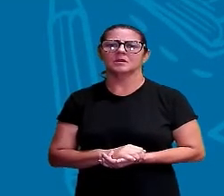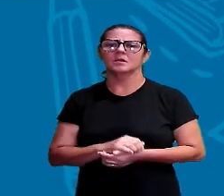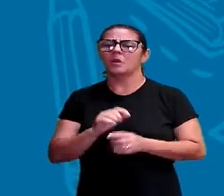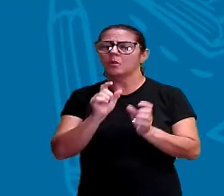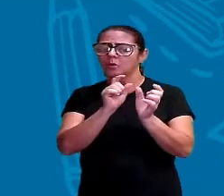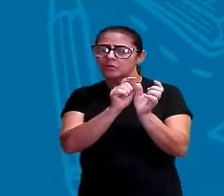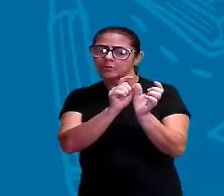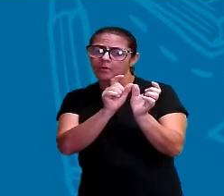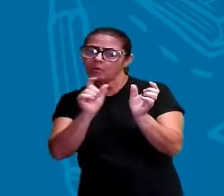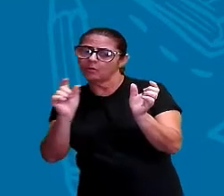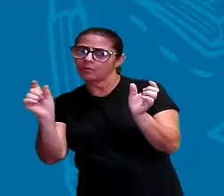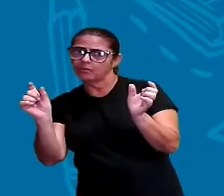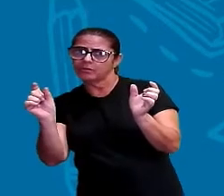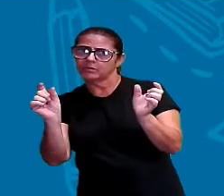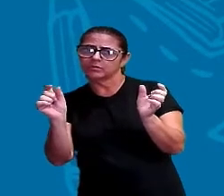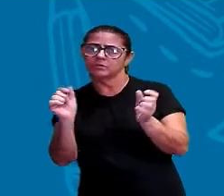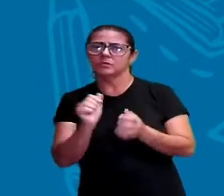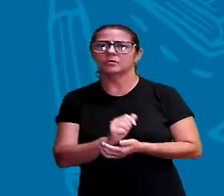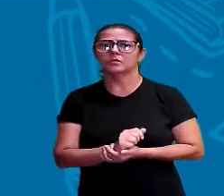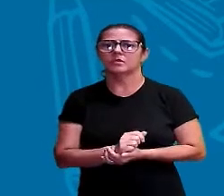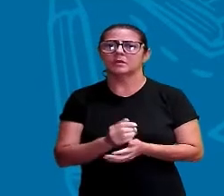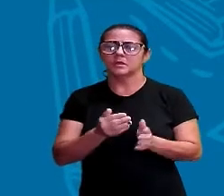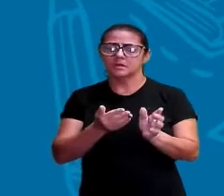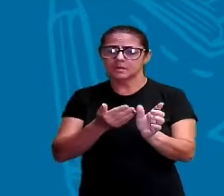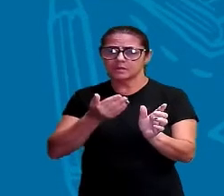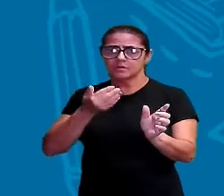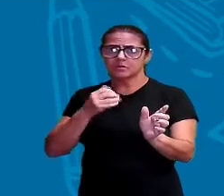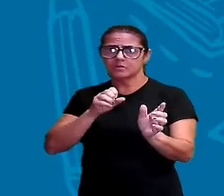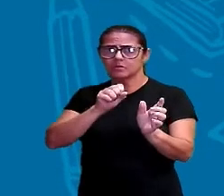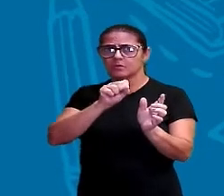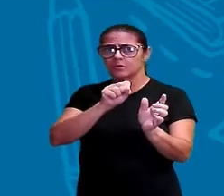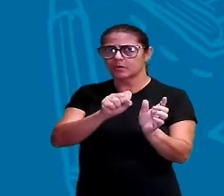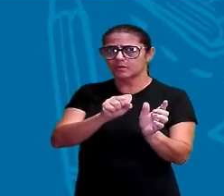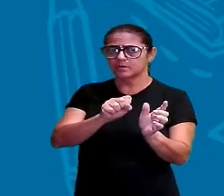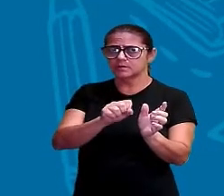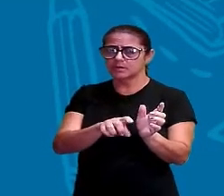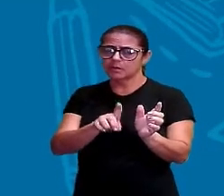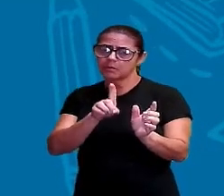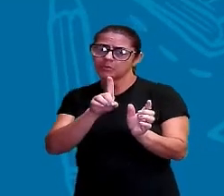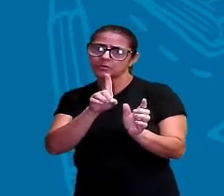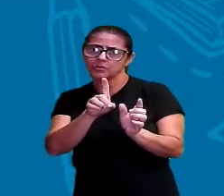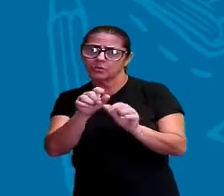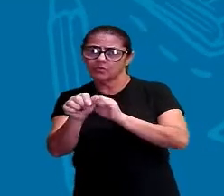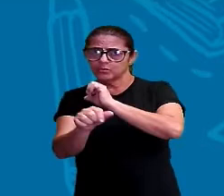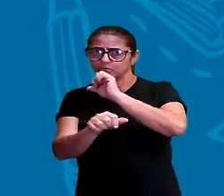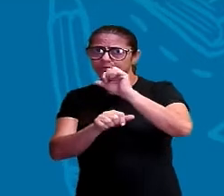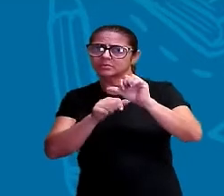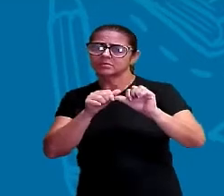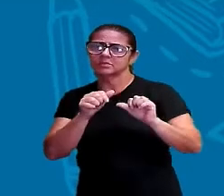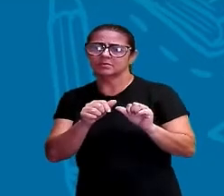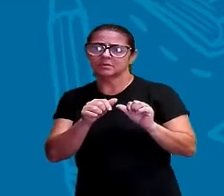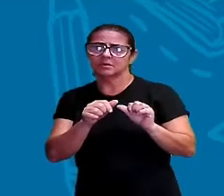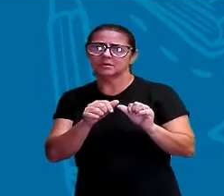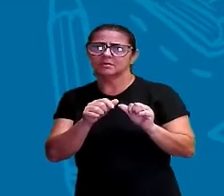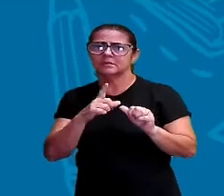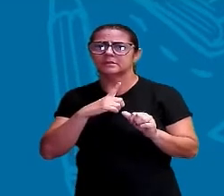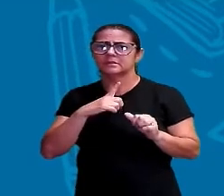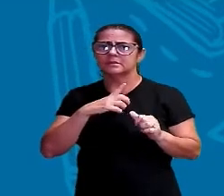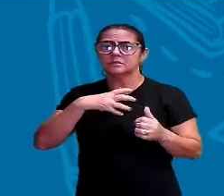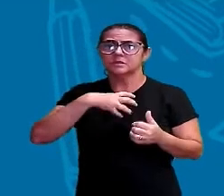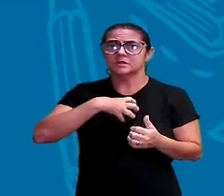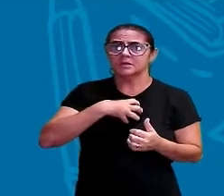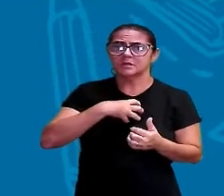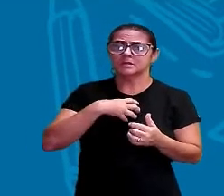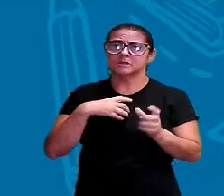no finalzinho do eyes, tirou esse S e colocou o D, blue-eyed, a gente já tem, ó,